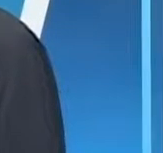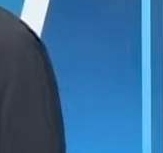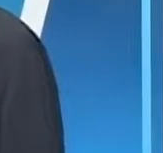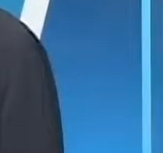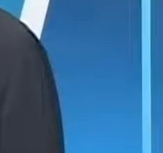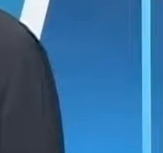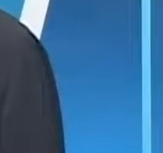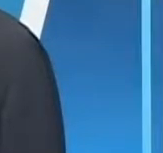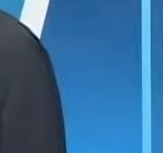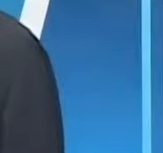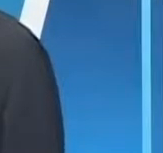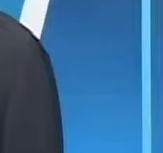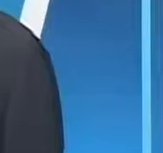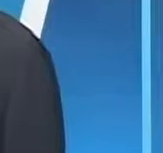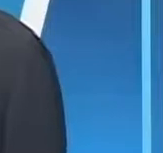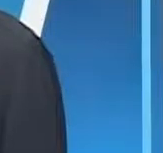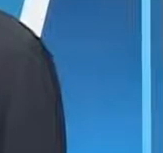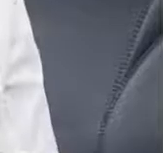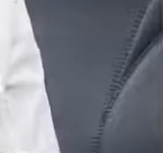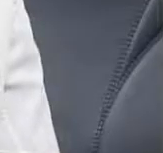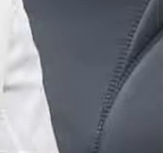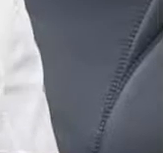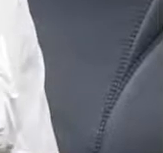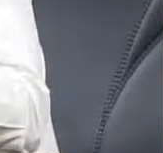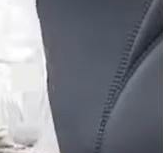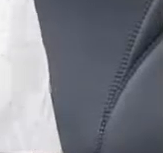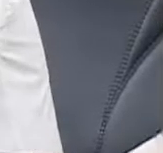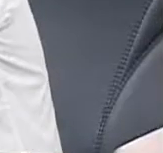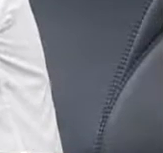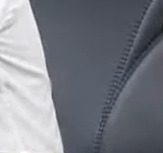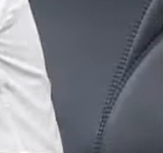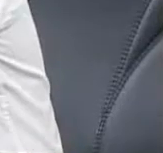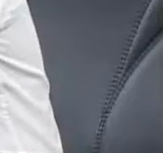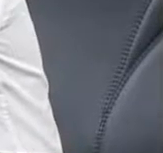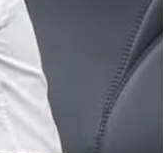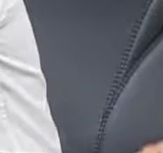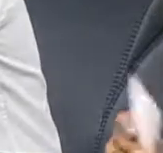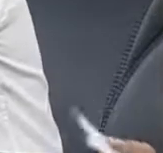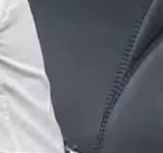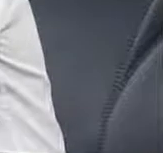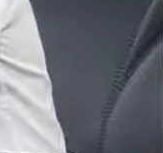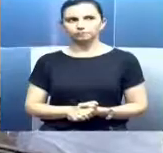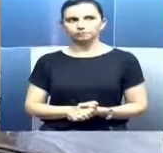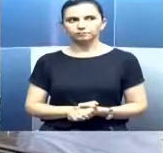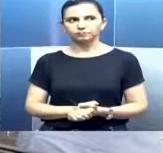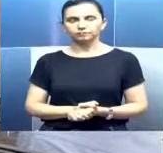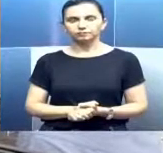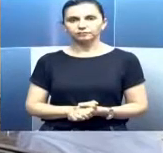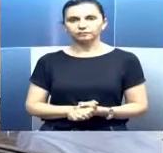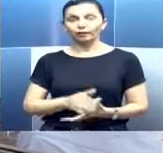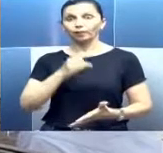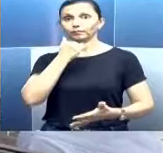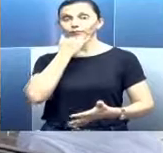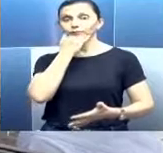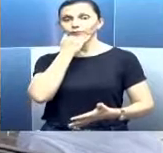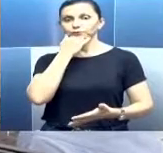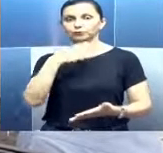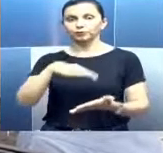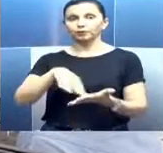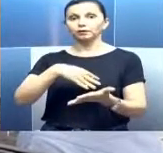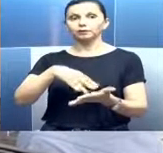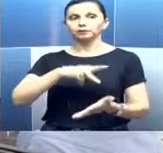que também teve tribuna do povo sob a presidência do vereador milton martins o tema reajuste do servidor